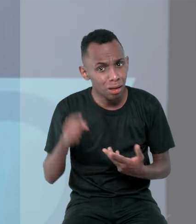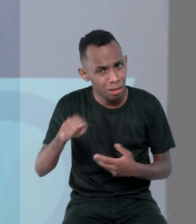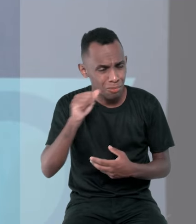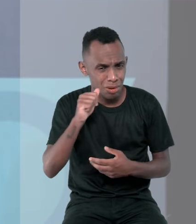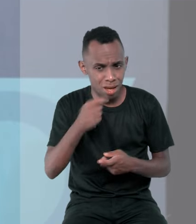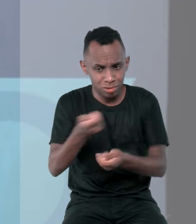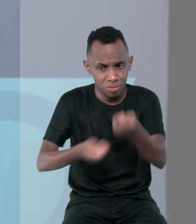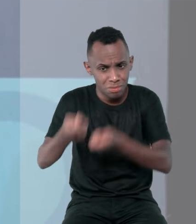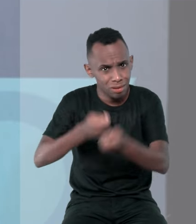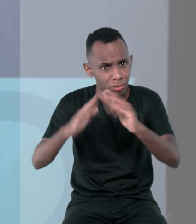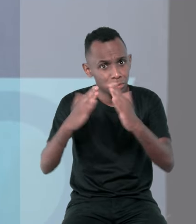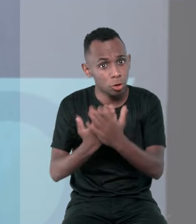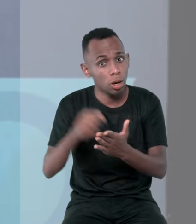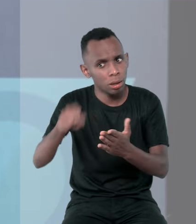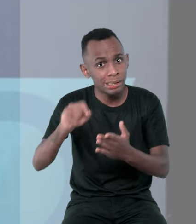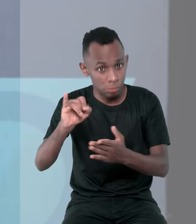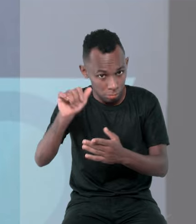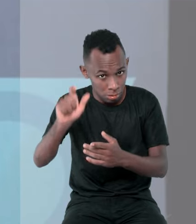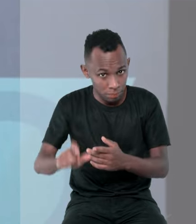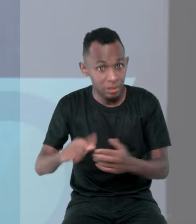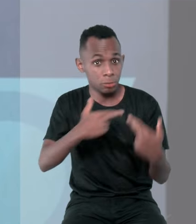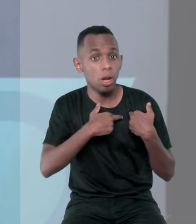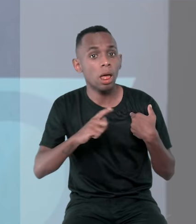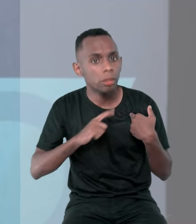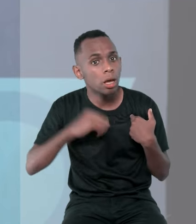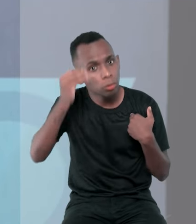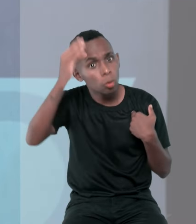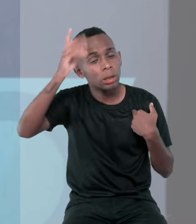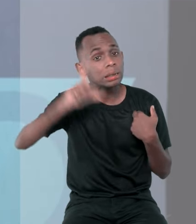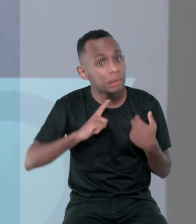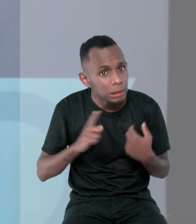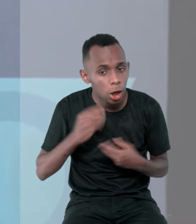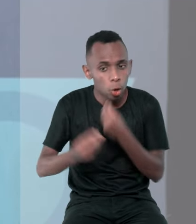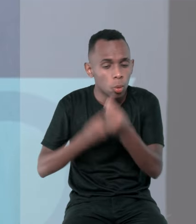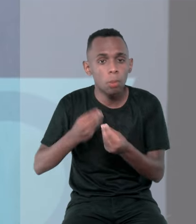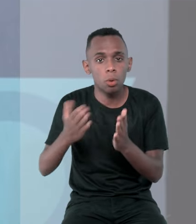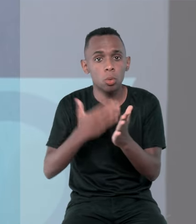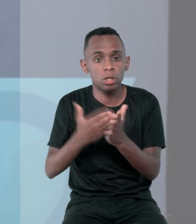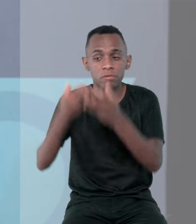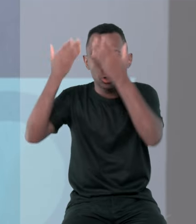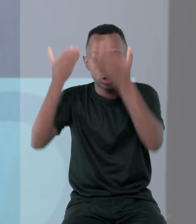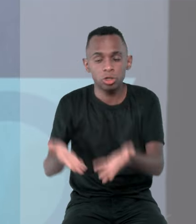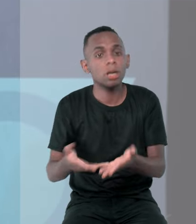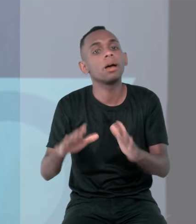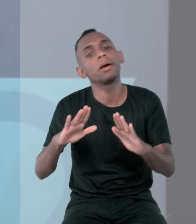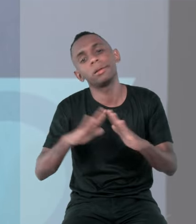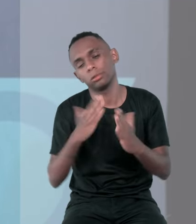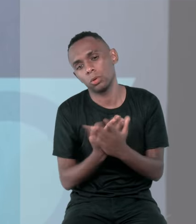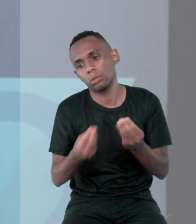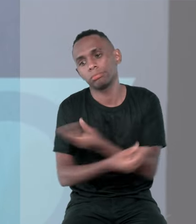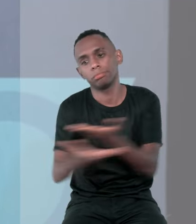que administra uma escola tem que ter o mínimo conhecimento de como que o livro chega, né, até a